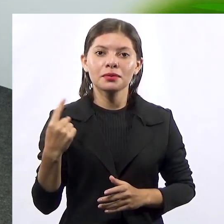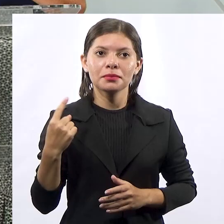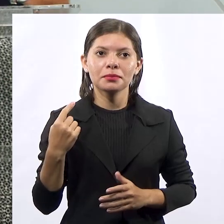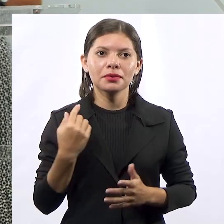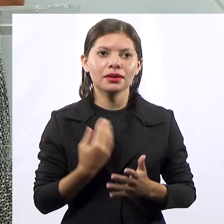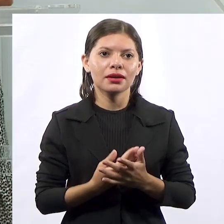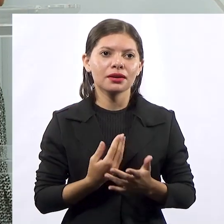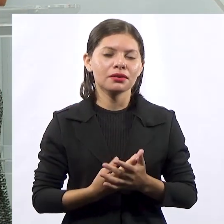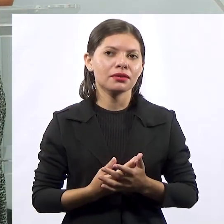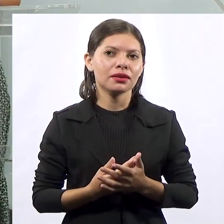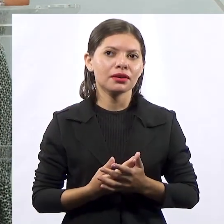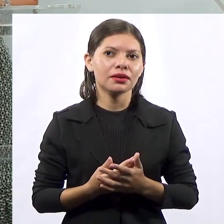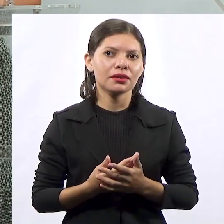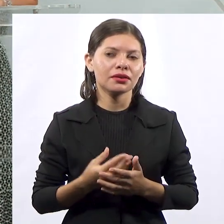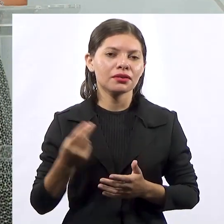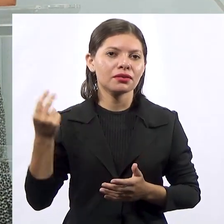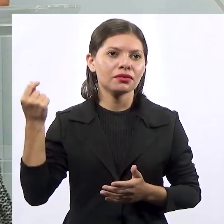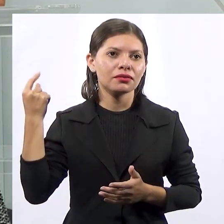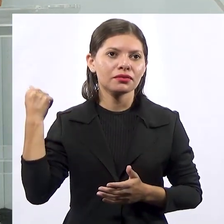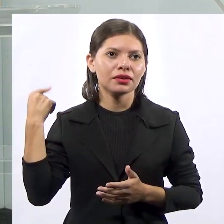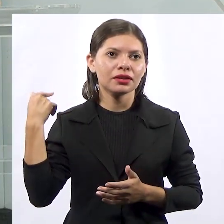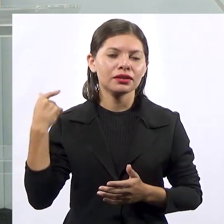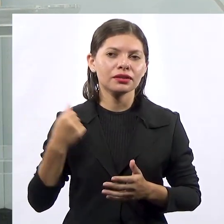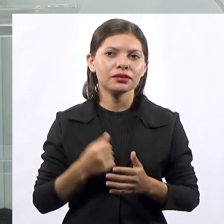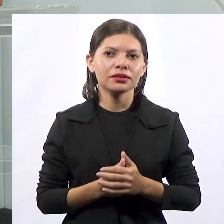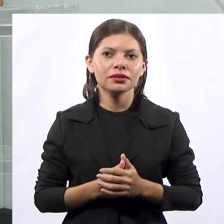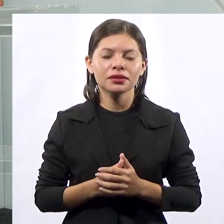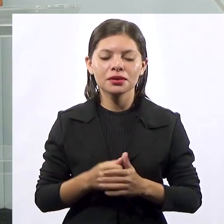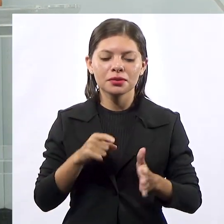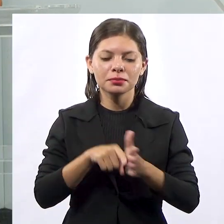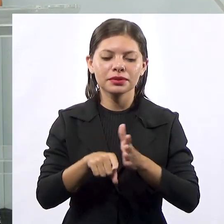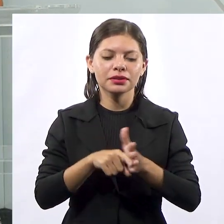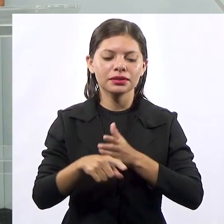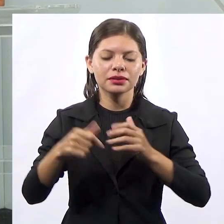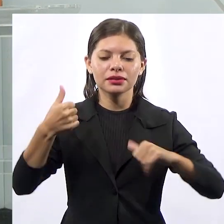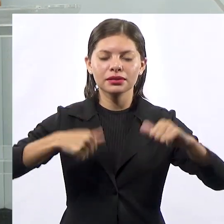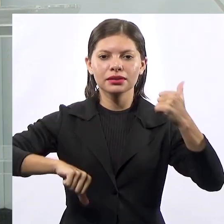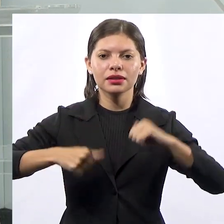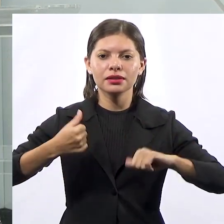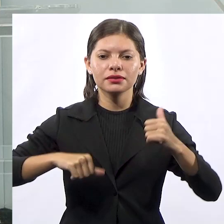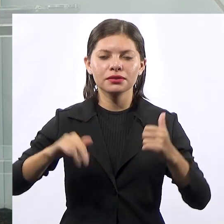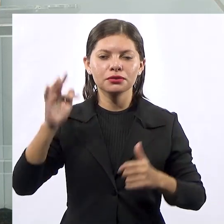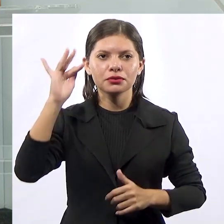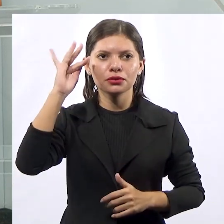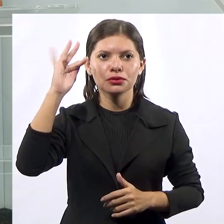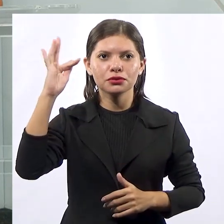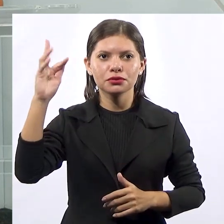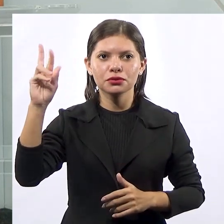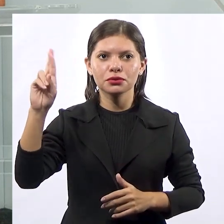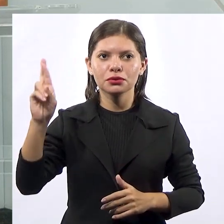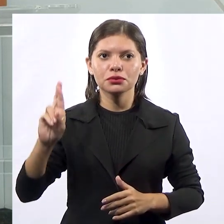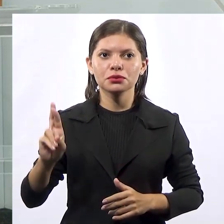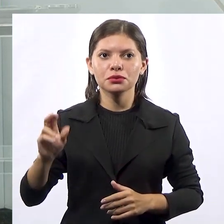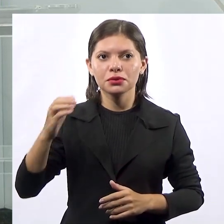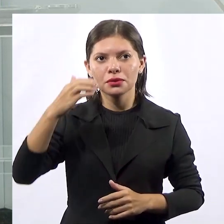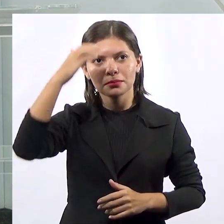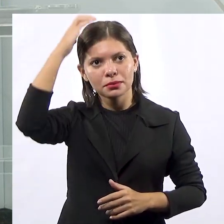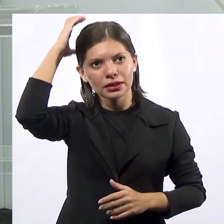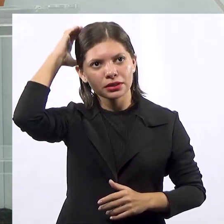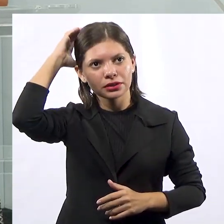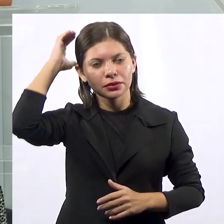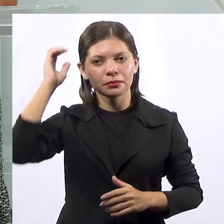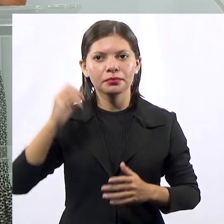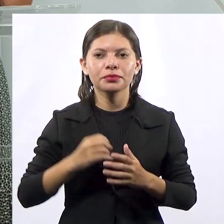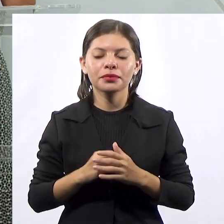eu falei sobre a pesquisa na perspectiva do filósofo russo Bakhtin. Mostrei